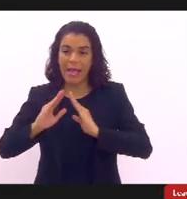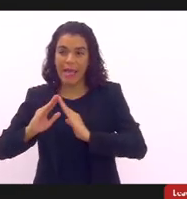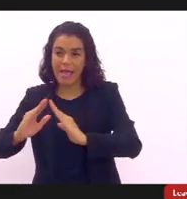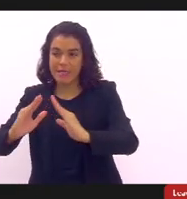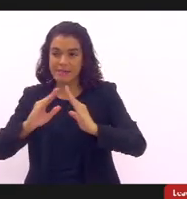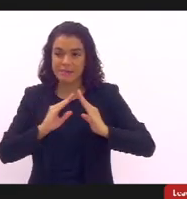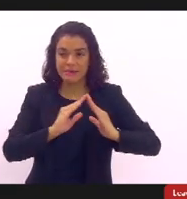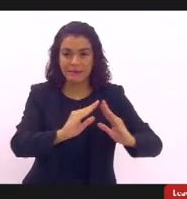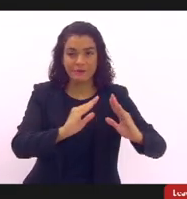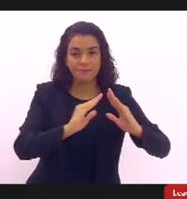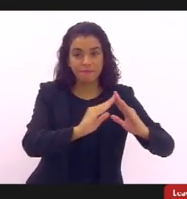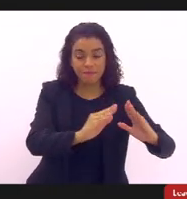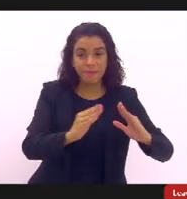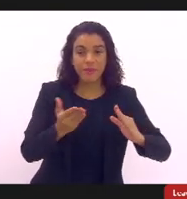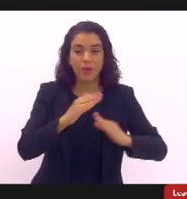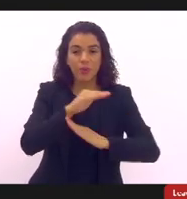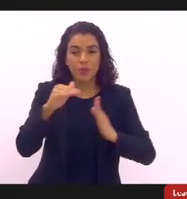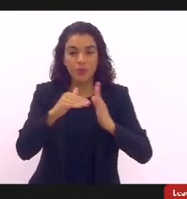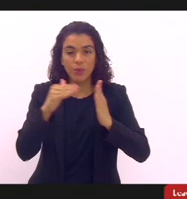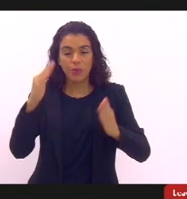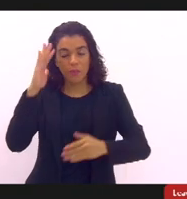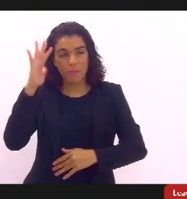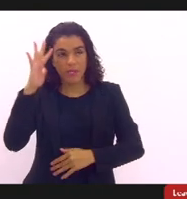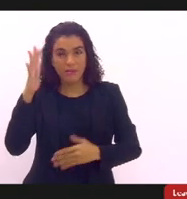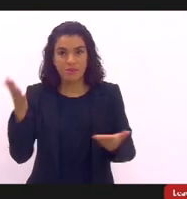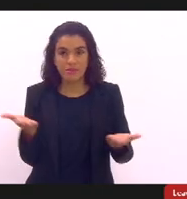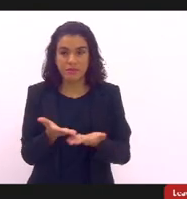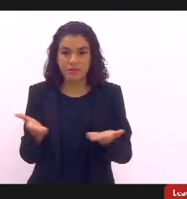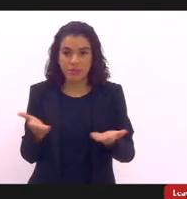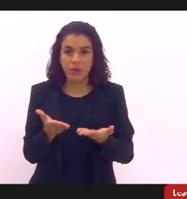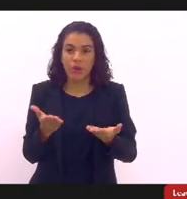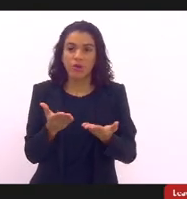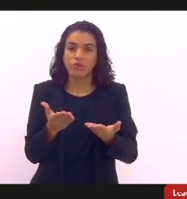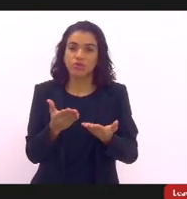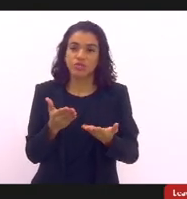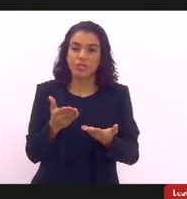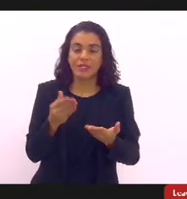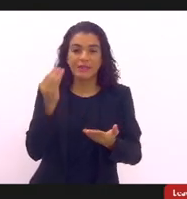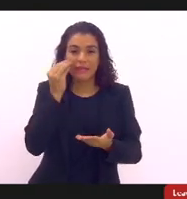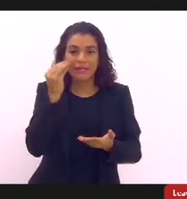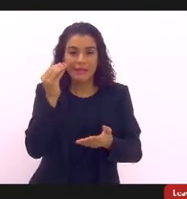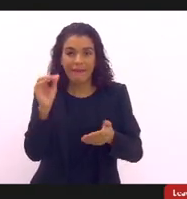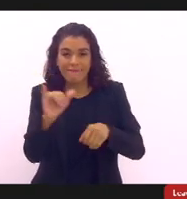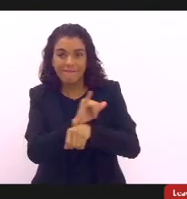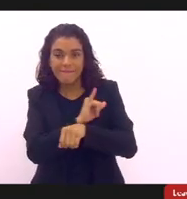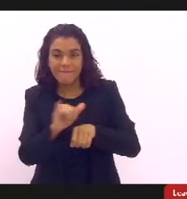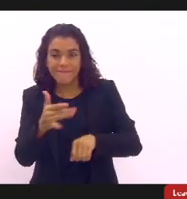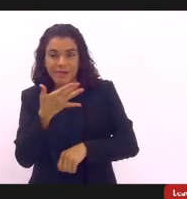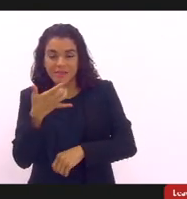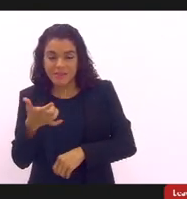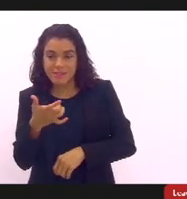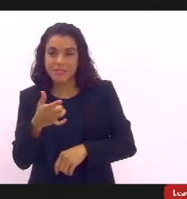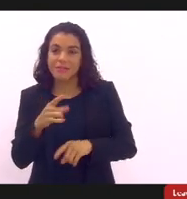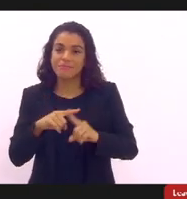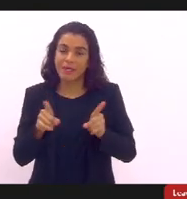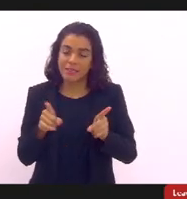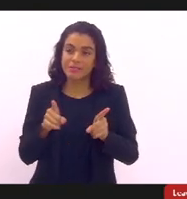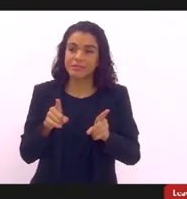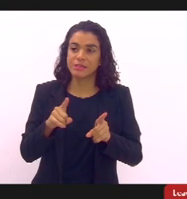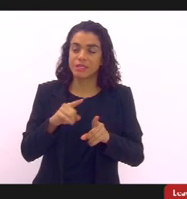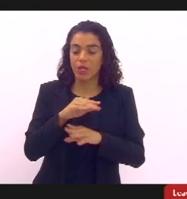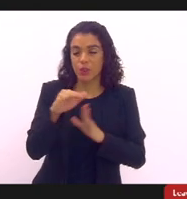está relacionado. Então, tudo que a gente pensa hoje em fazer está na alçada da saúde. Muita coisa que a gente